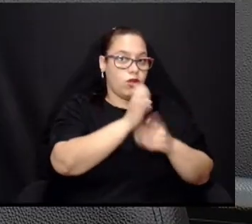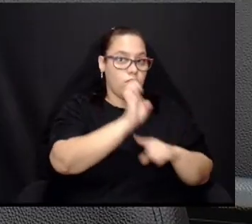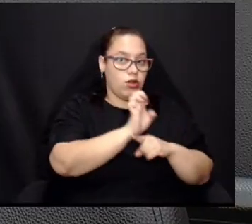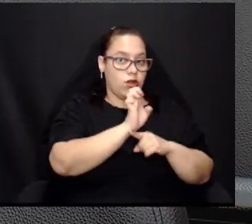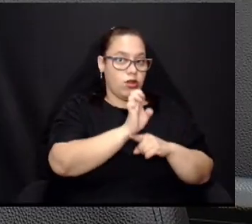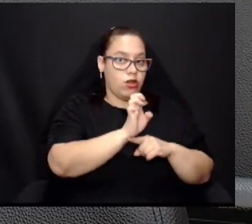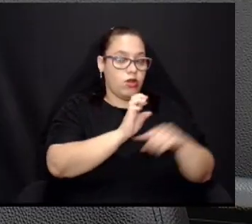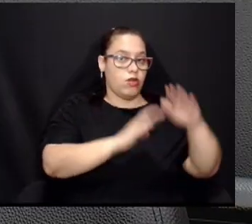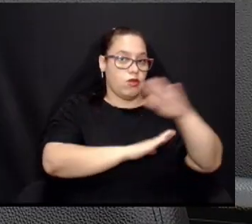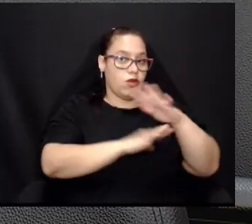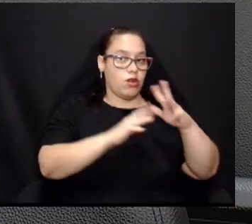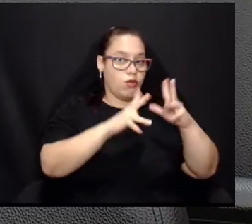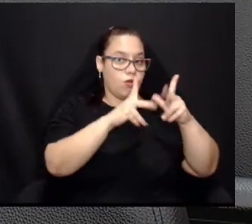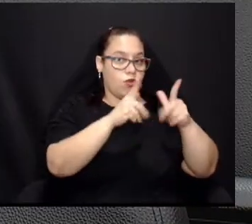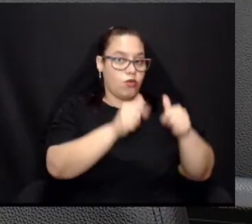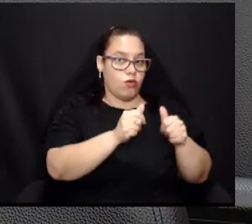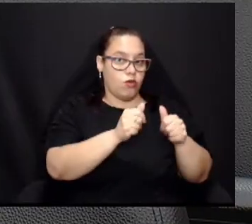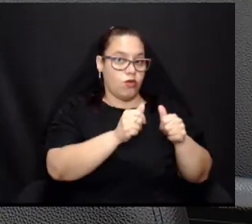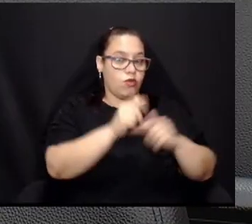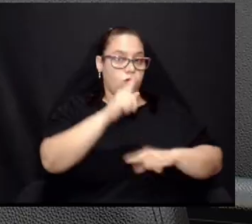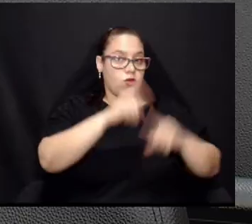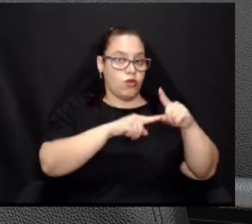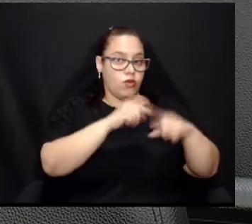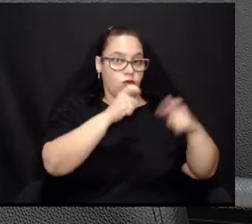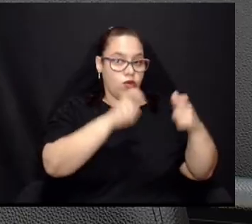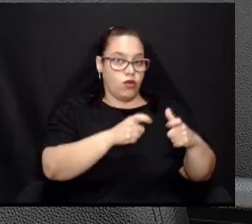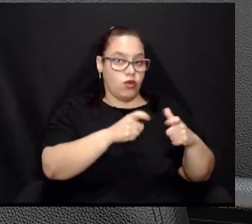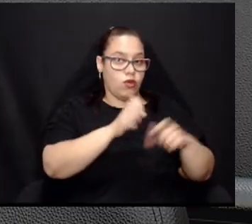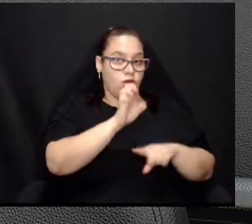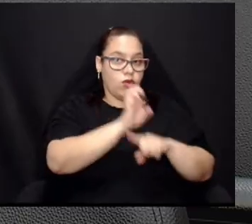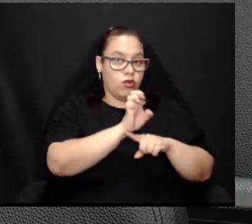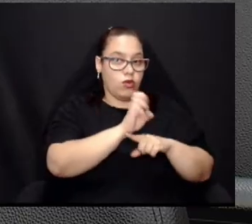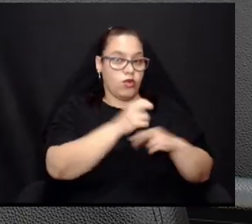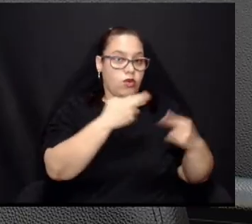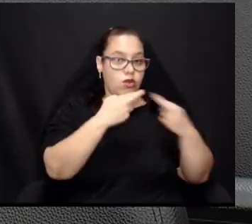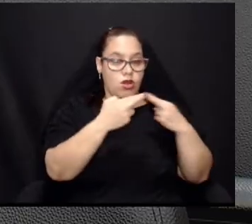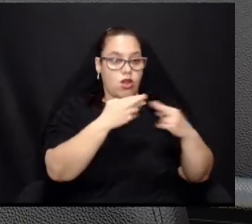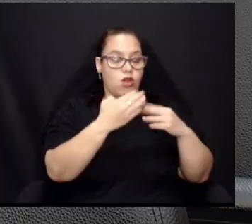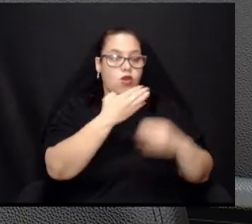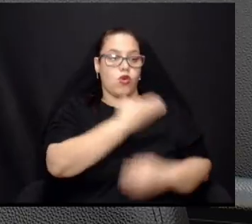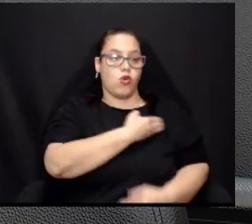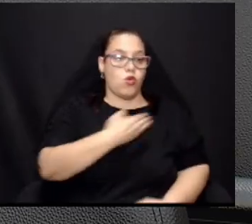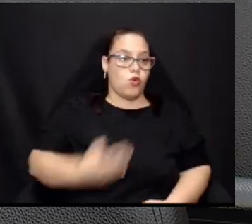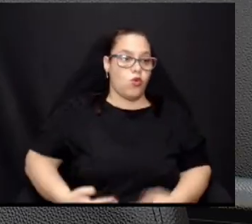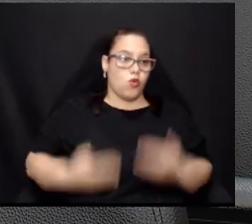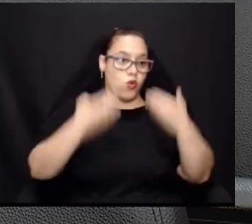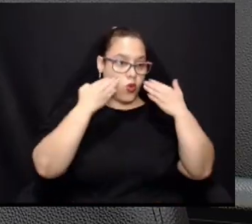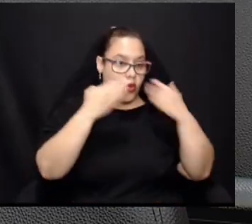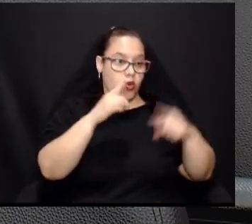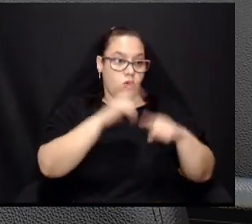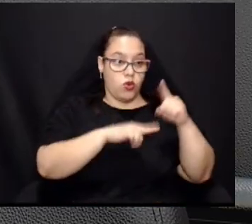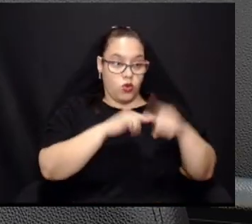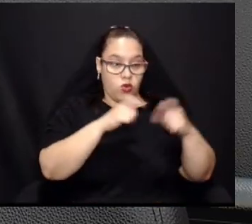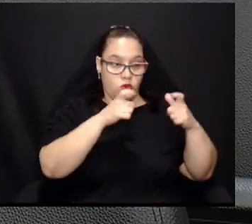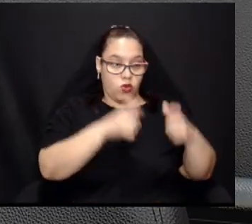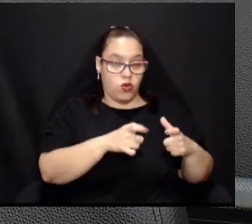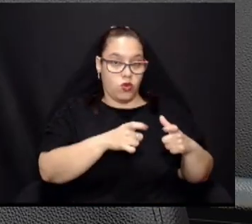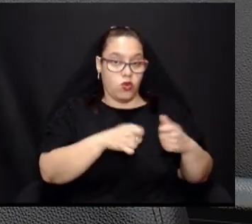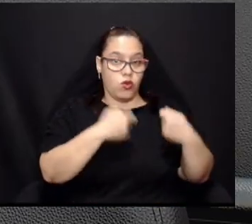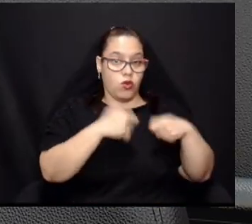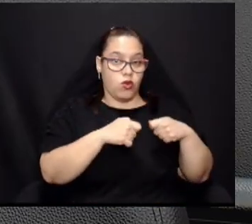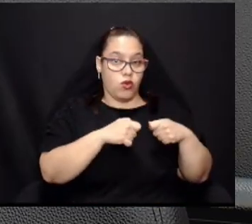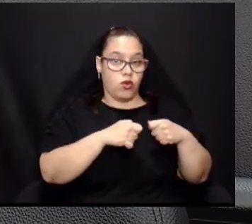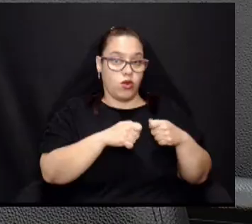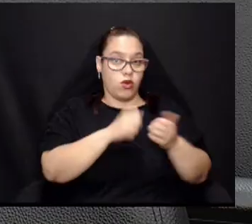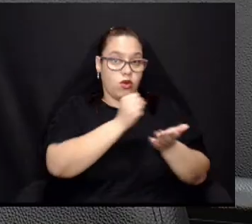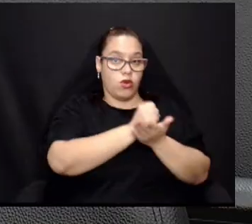e aí o setor que eu estava, eu era estagiário de Relações Públicas, o setor precisou contratar uma empresa